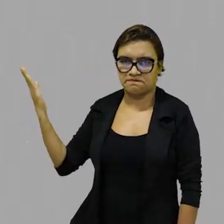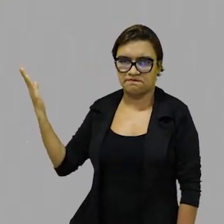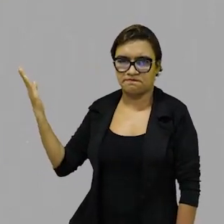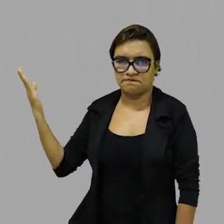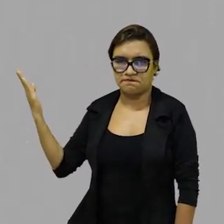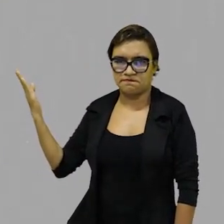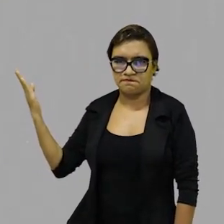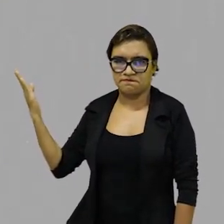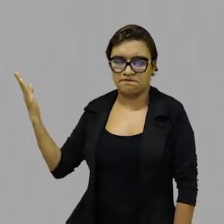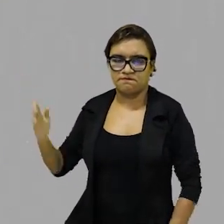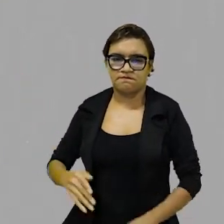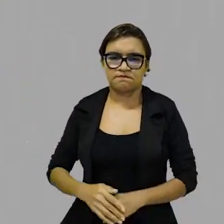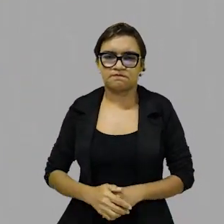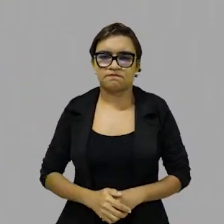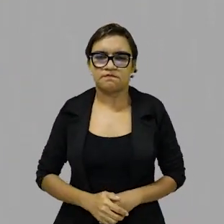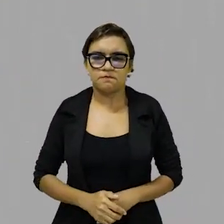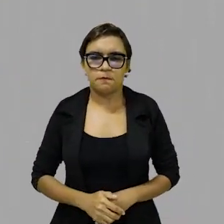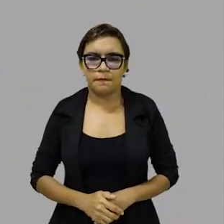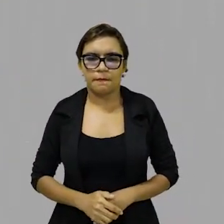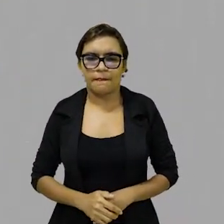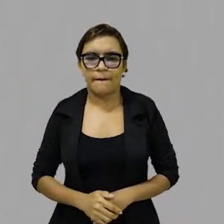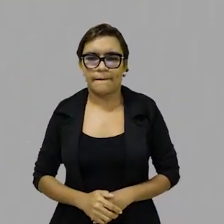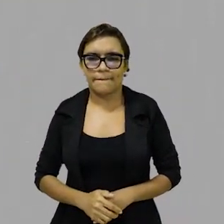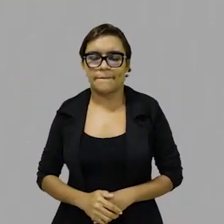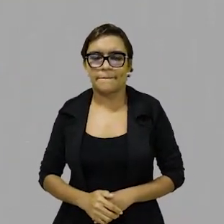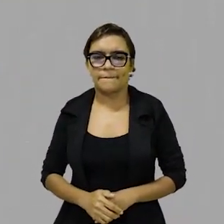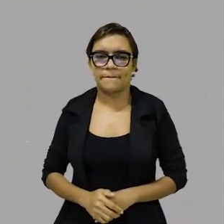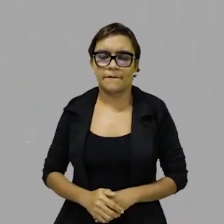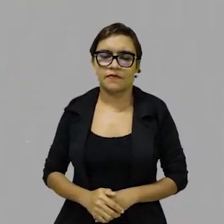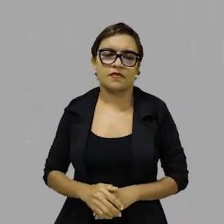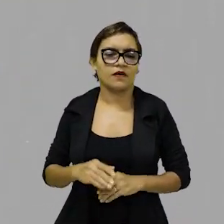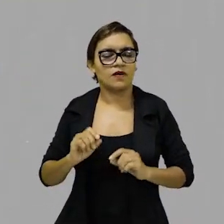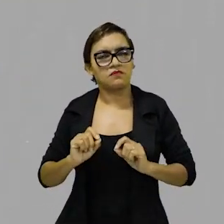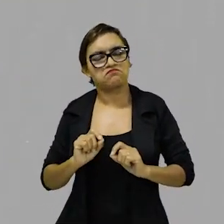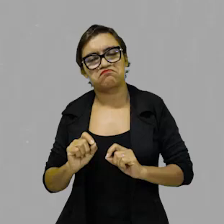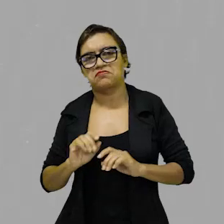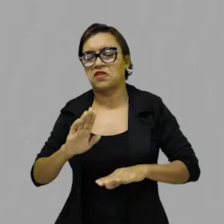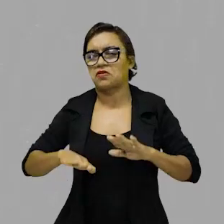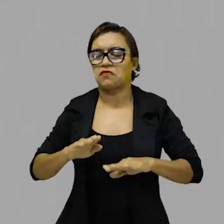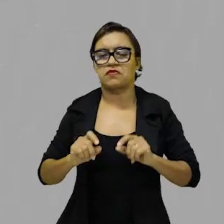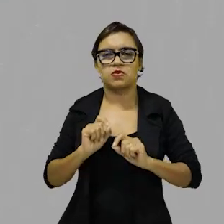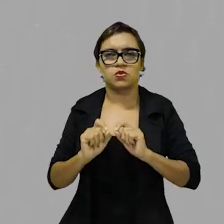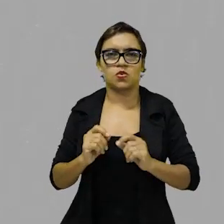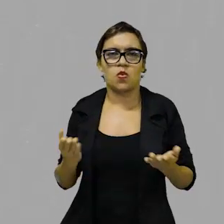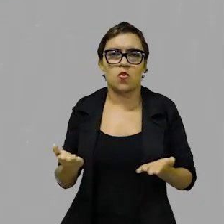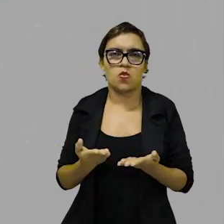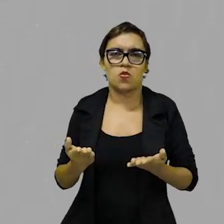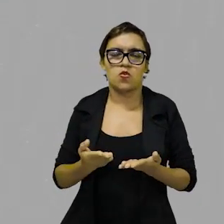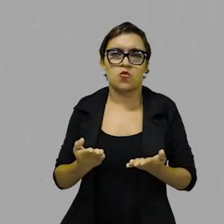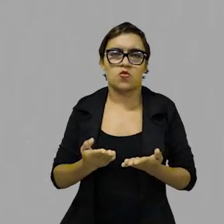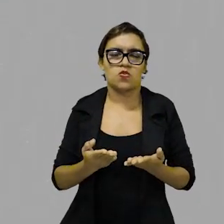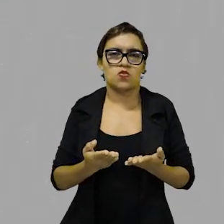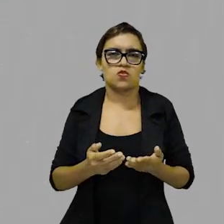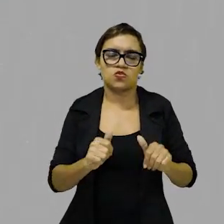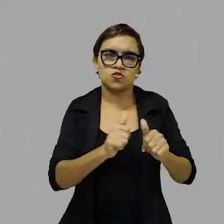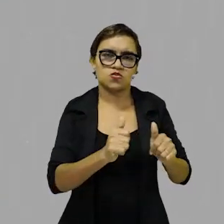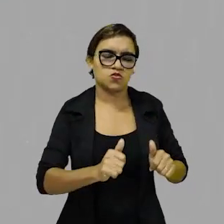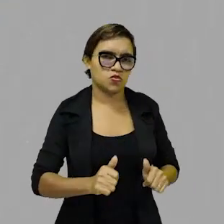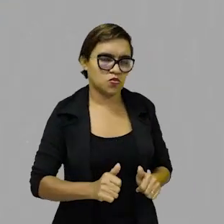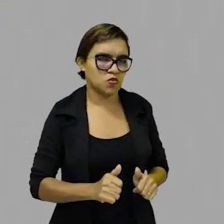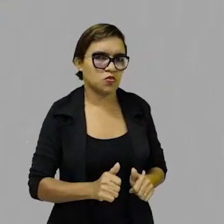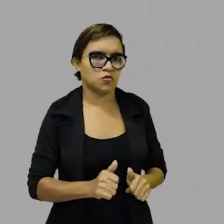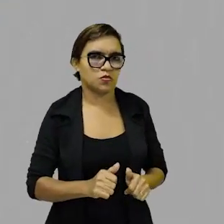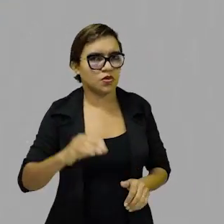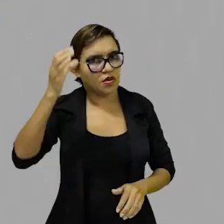gosto de pronunciar dessa maneira, mas sempre tem alguém que muda isso. É talvez hoje uma das obras mais icônicas ou mais conhecidas